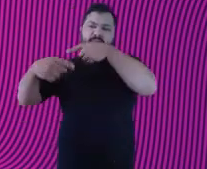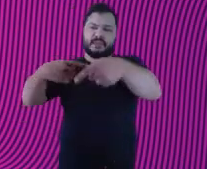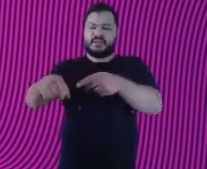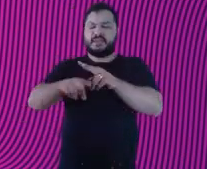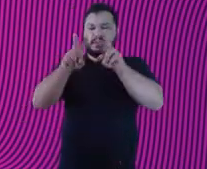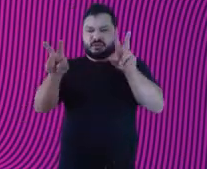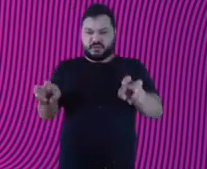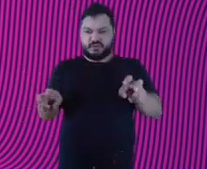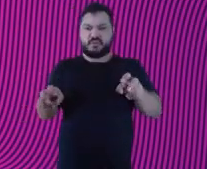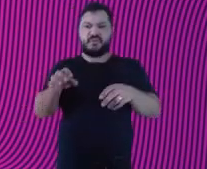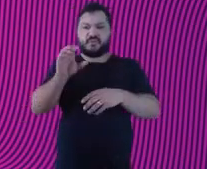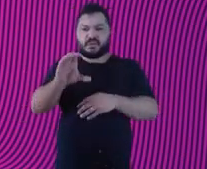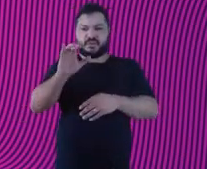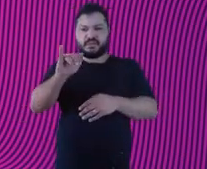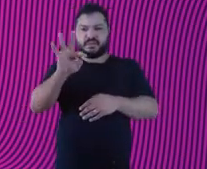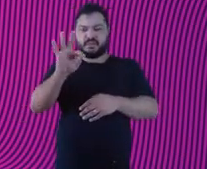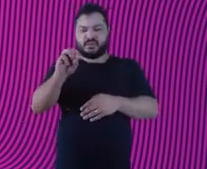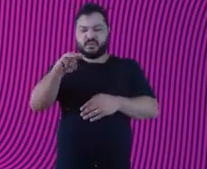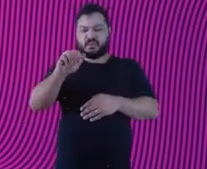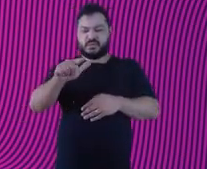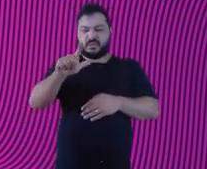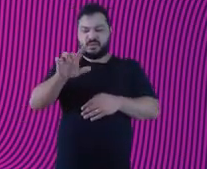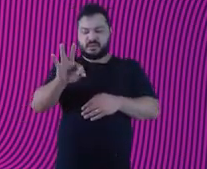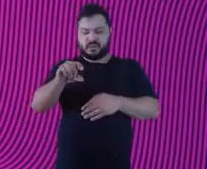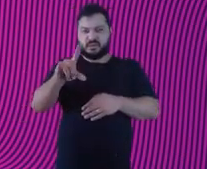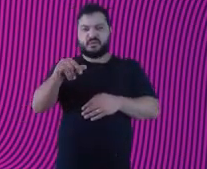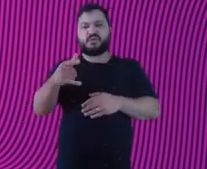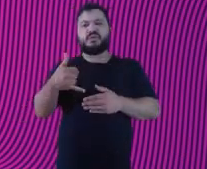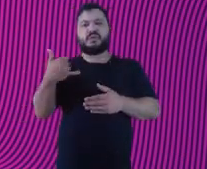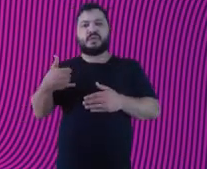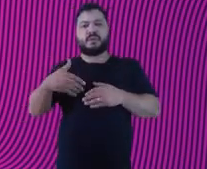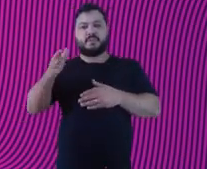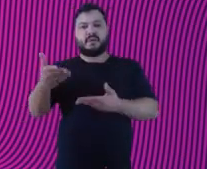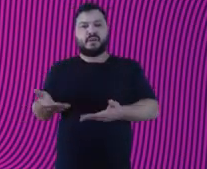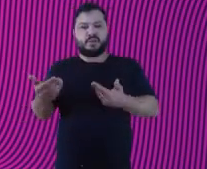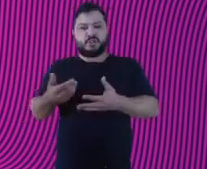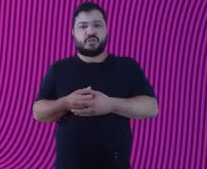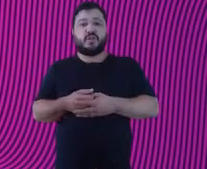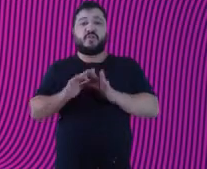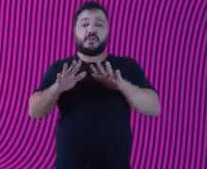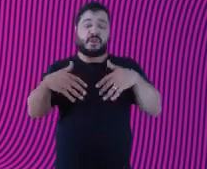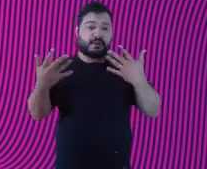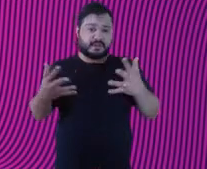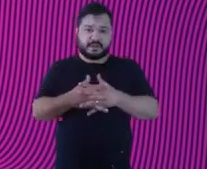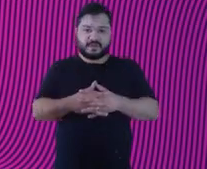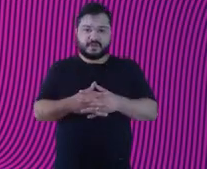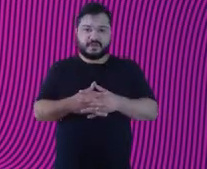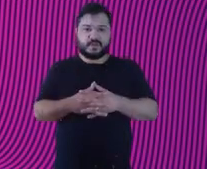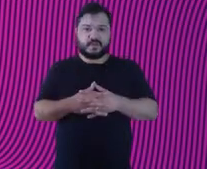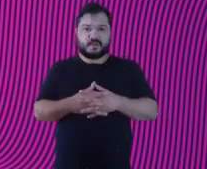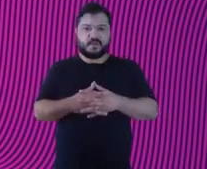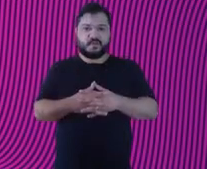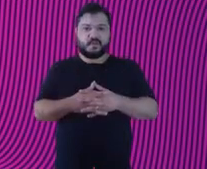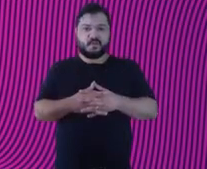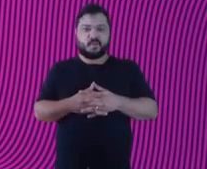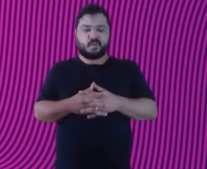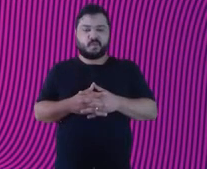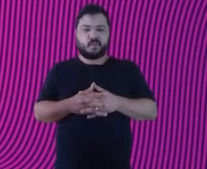à sintomatologia, apresentação, tironeidade, né? Um paciente mais jovem, mas enfim, uma questão que eu